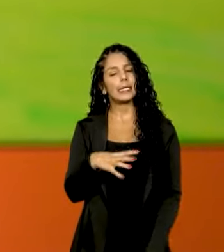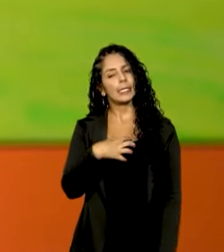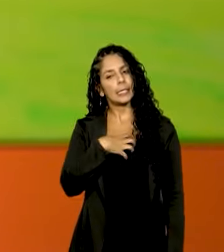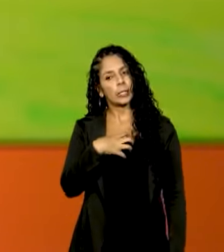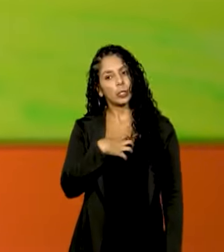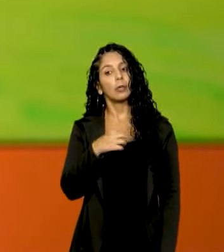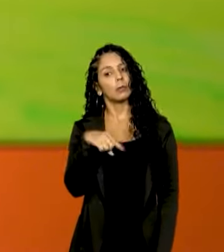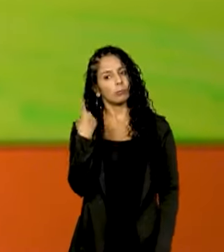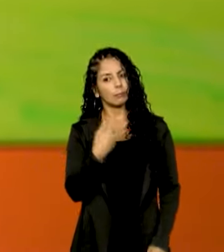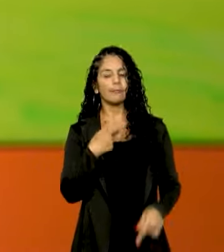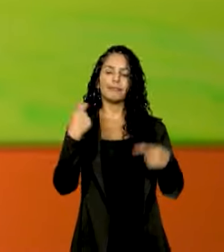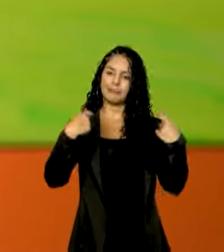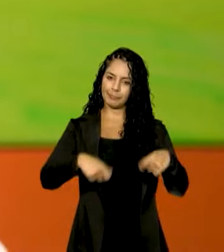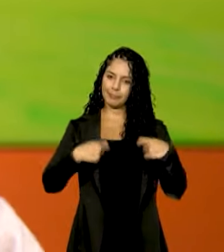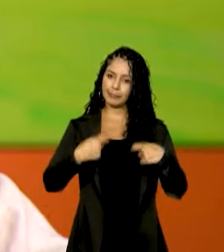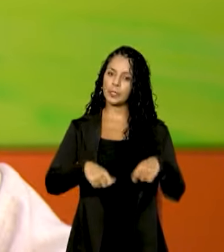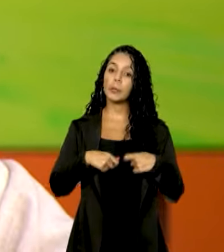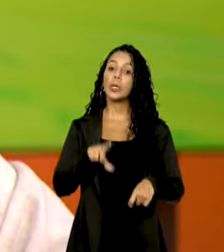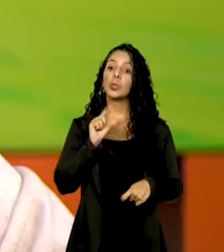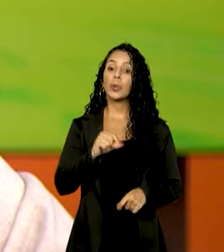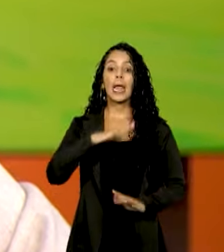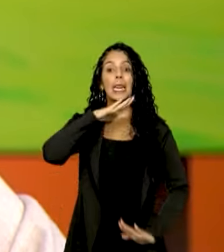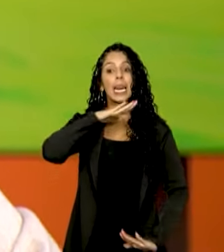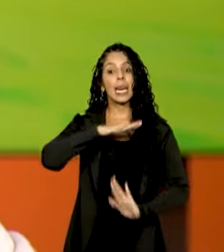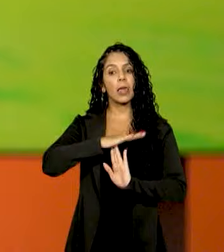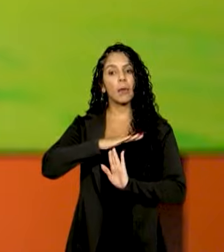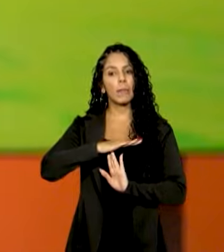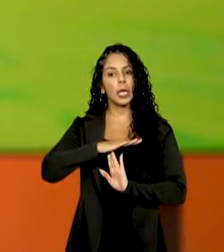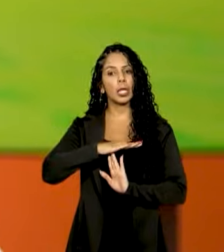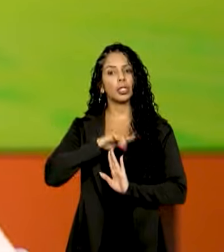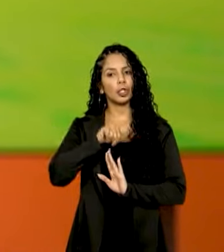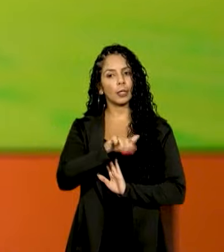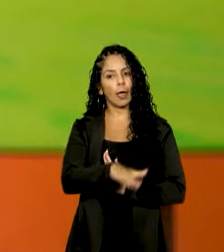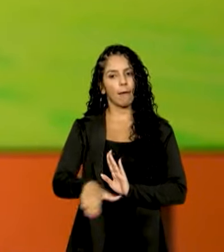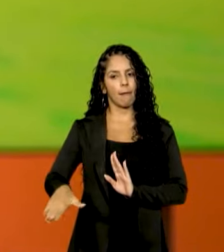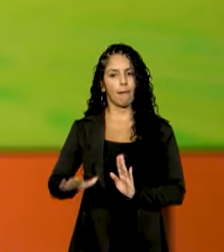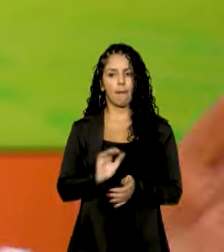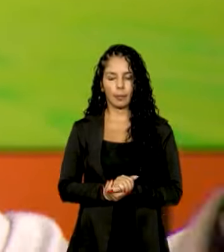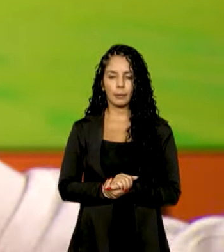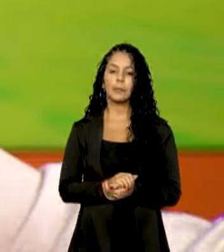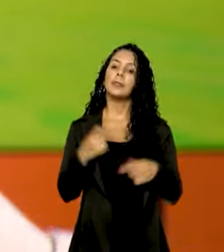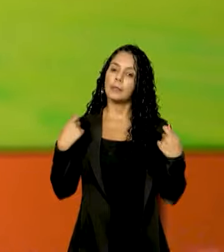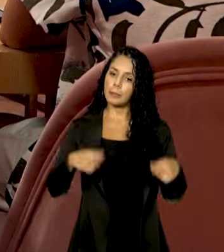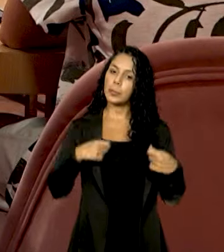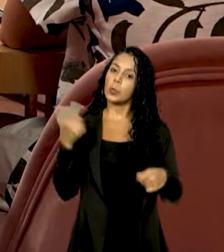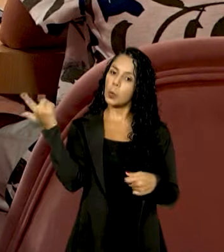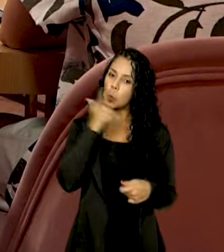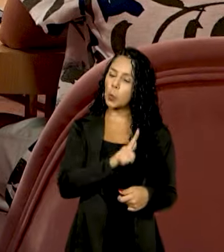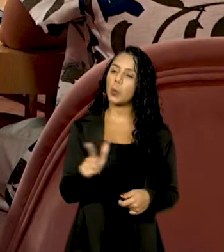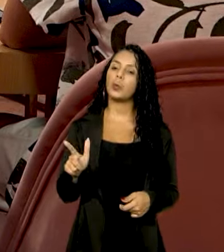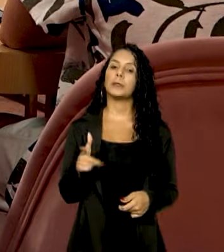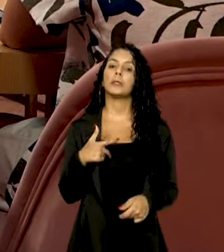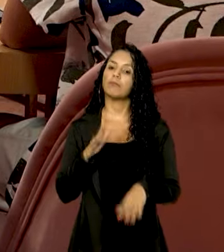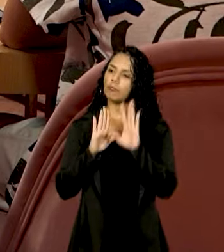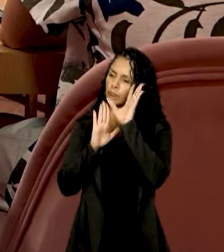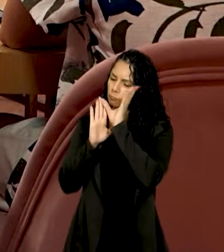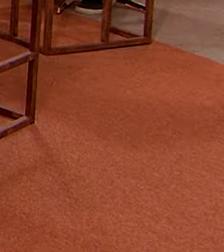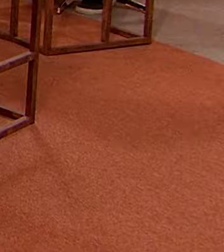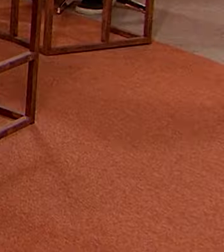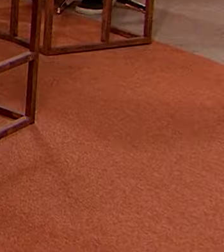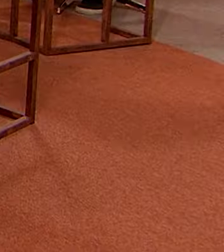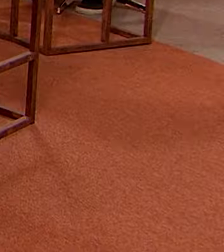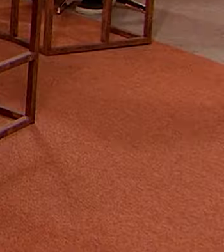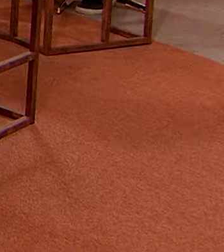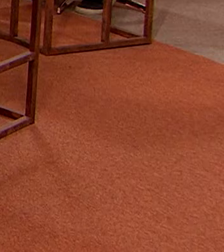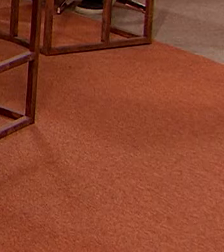nós precisamos dar um freiozinho. Uhum. Nós temos que conseguir isso, conteúdos que façam pensar